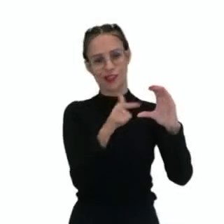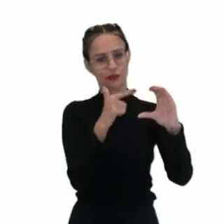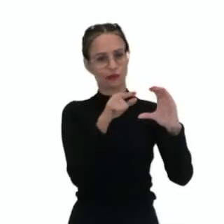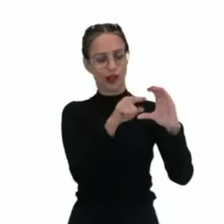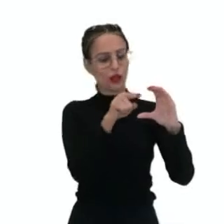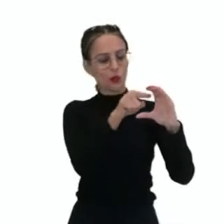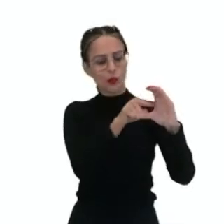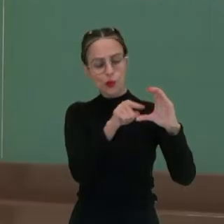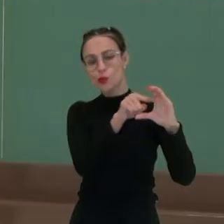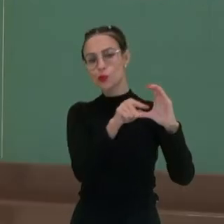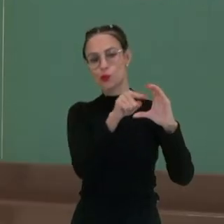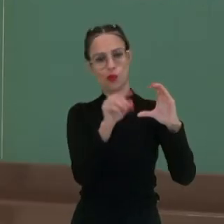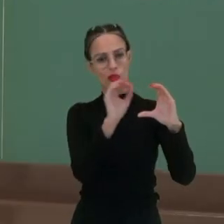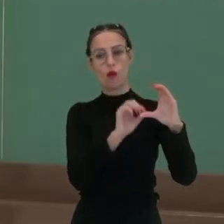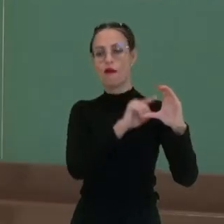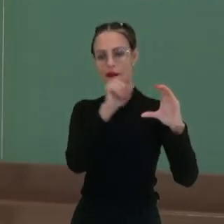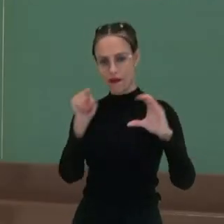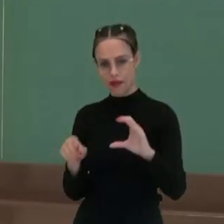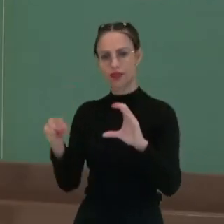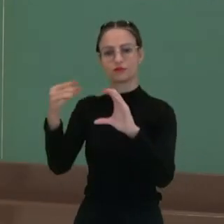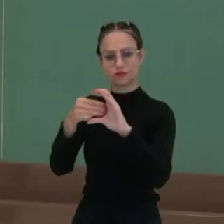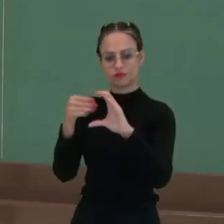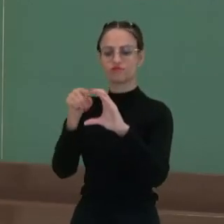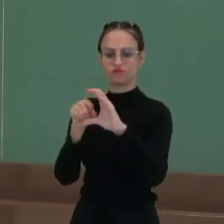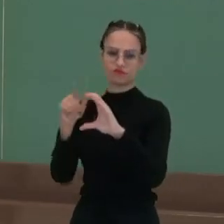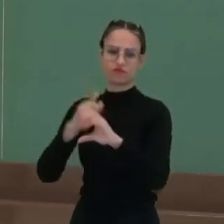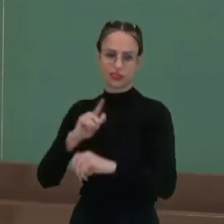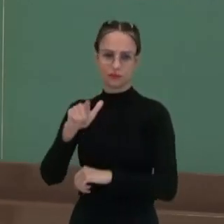não possui esse núcleo, ok?